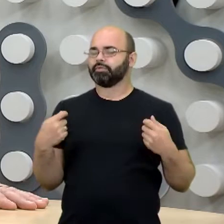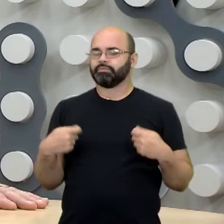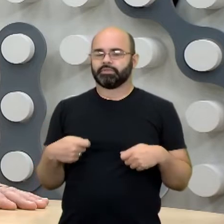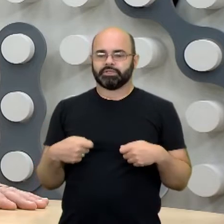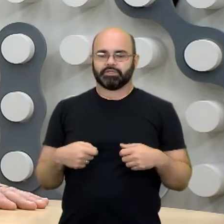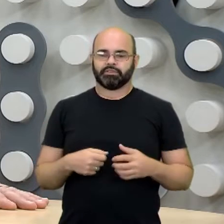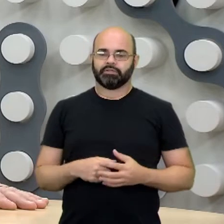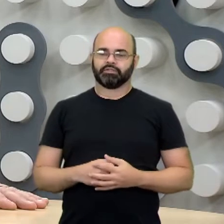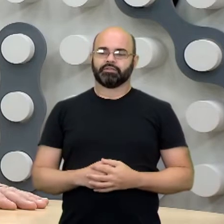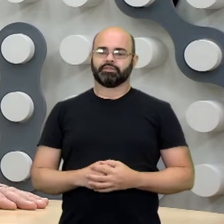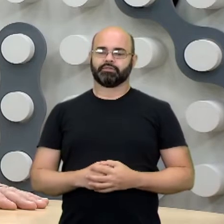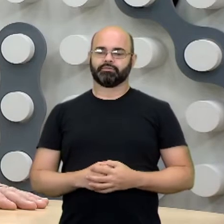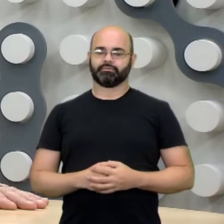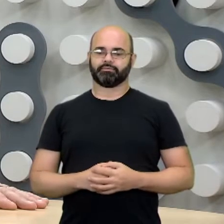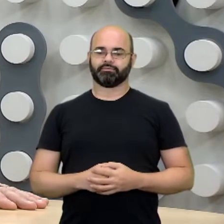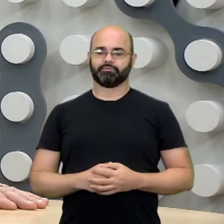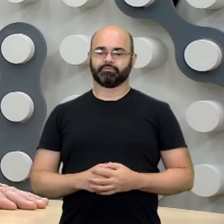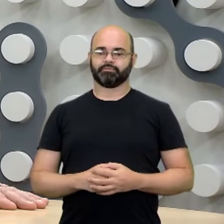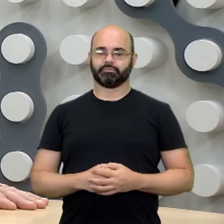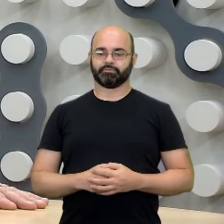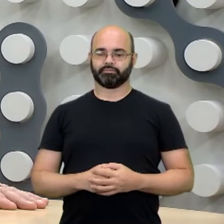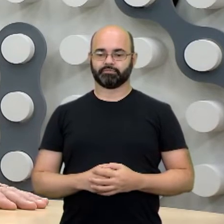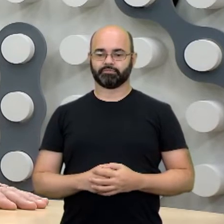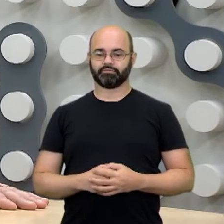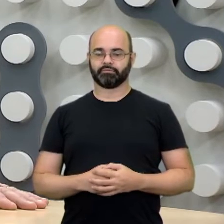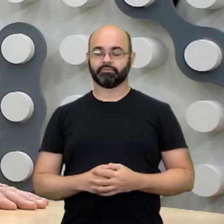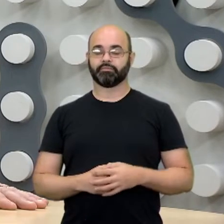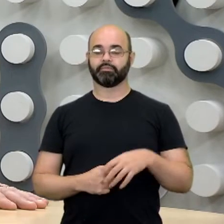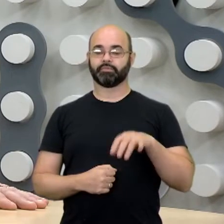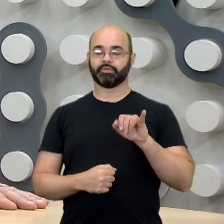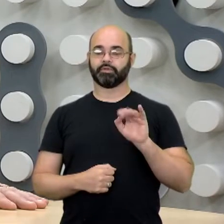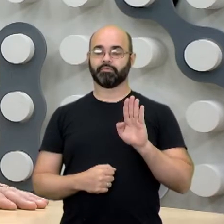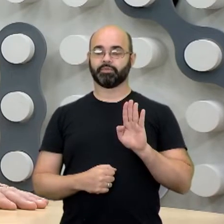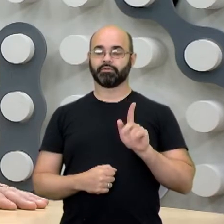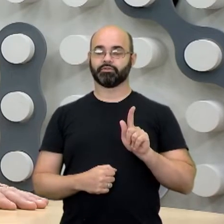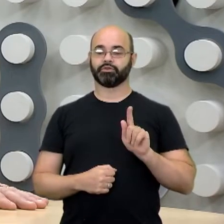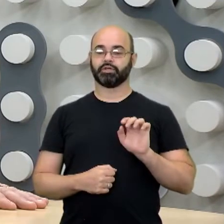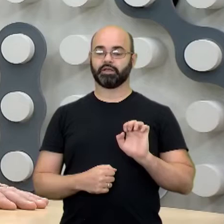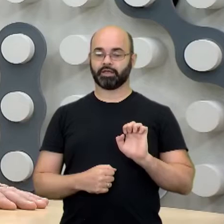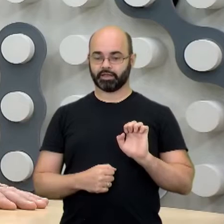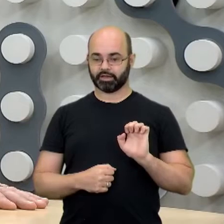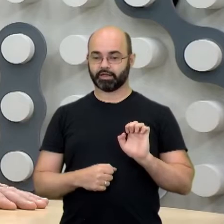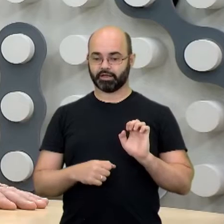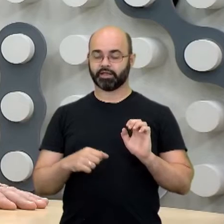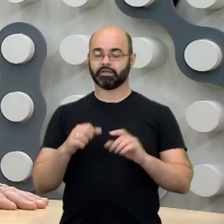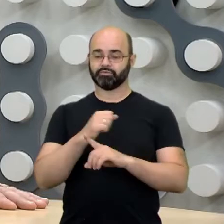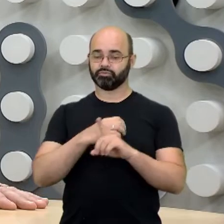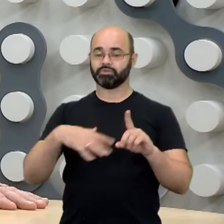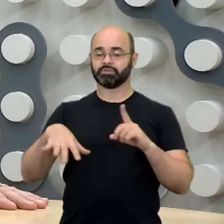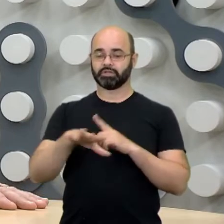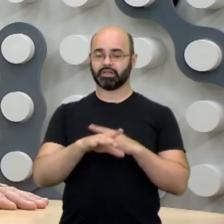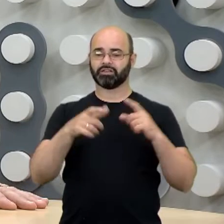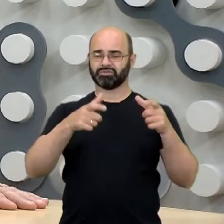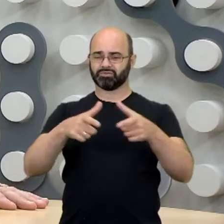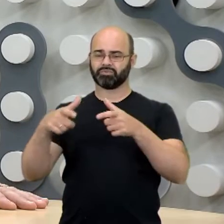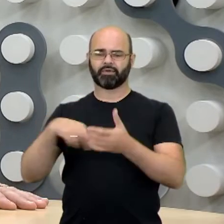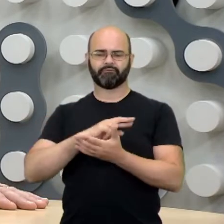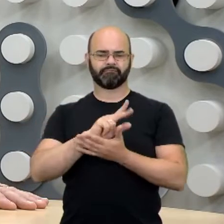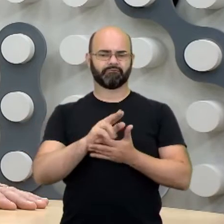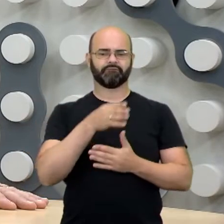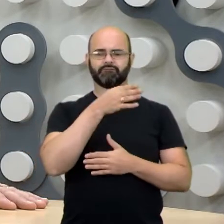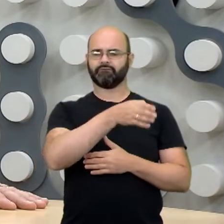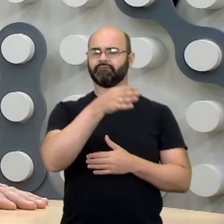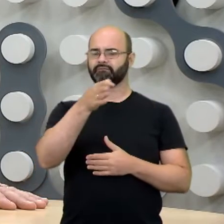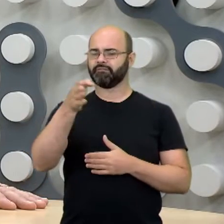e a gente sabe que as pesquisas do IBGE são de diversas partes da sociedade e da economia, e é utilizado